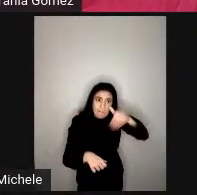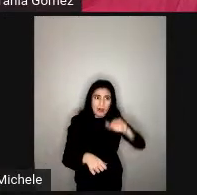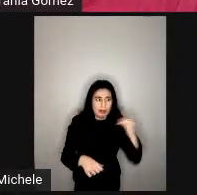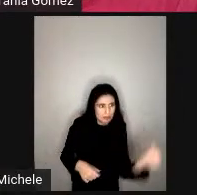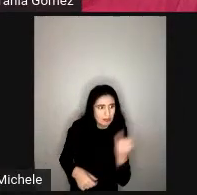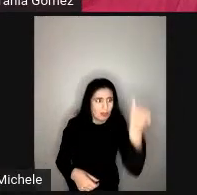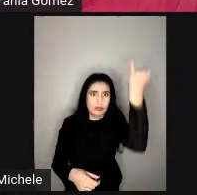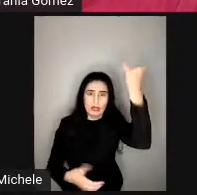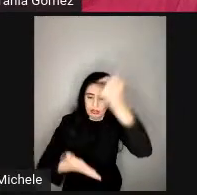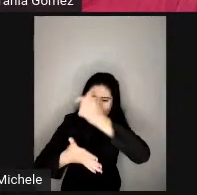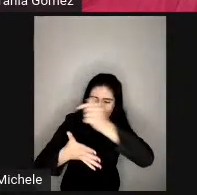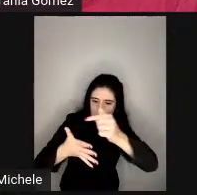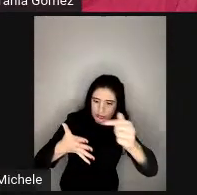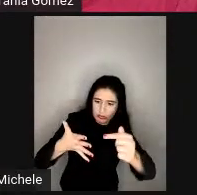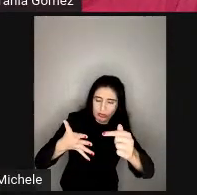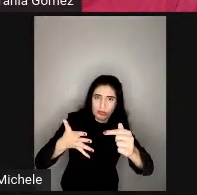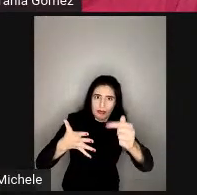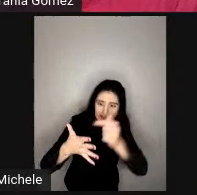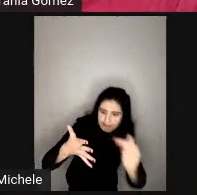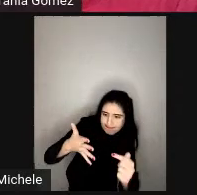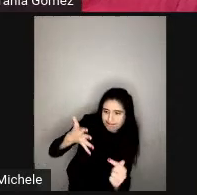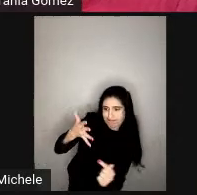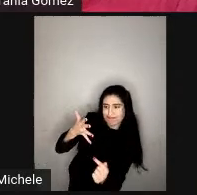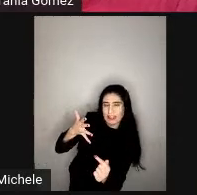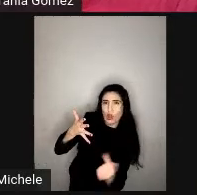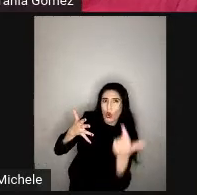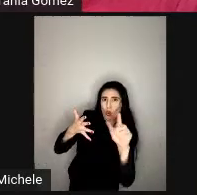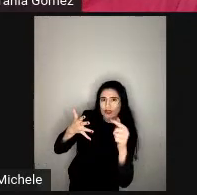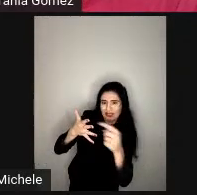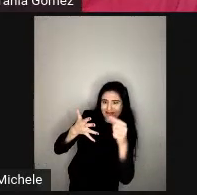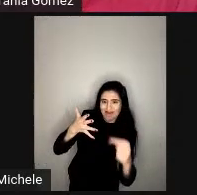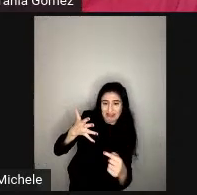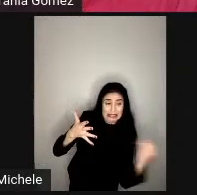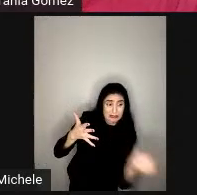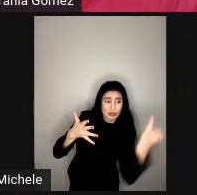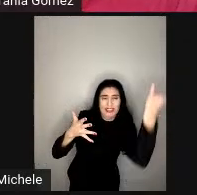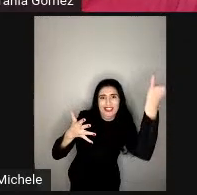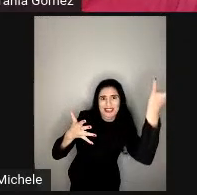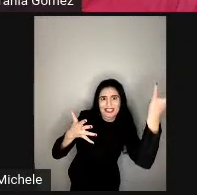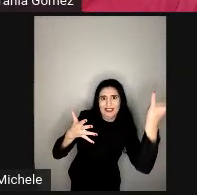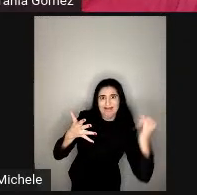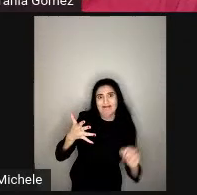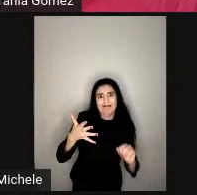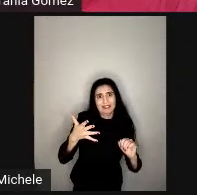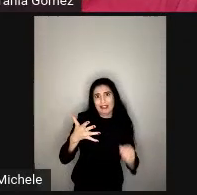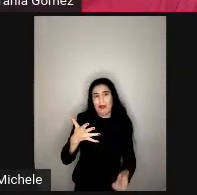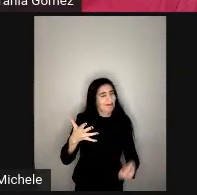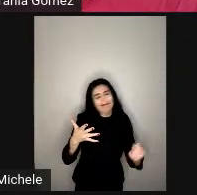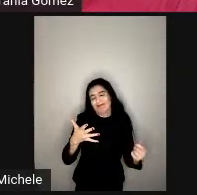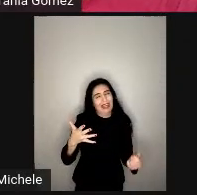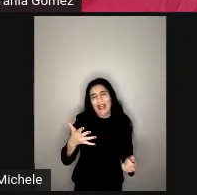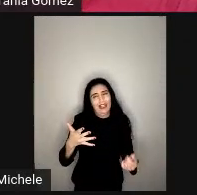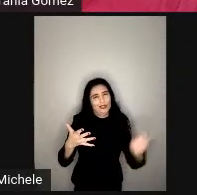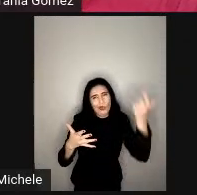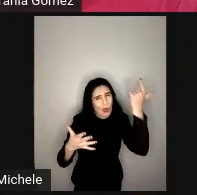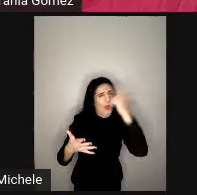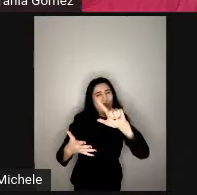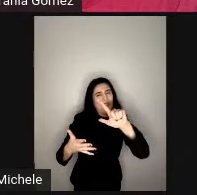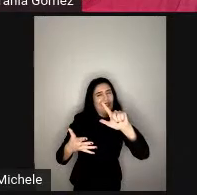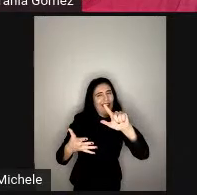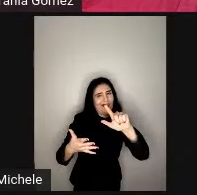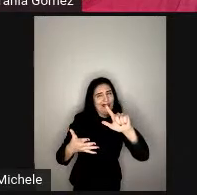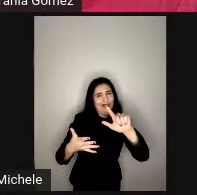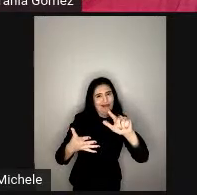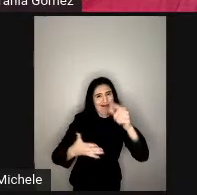que são tão importantes, talvez a gente não tenha chance de cuidar delas depois. E a gente tem que saber disso, não adianta.